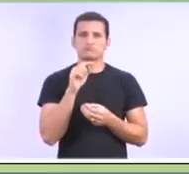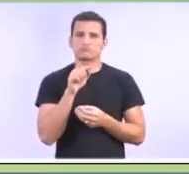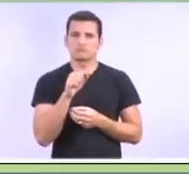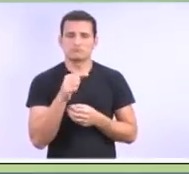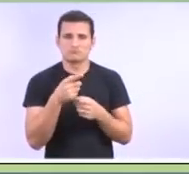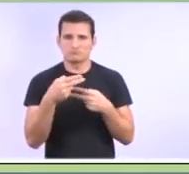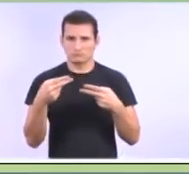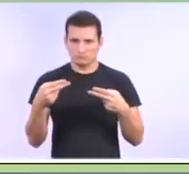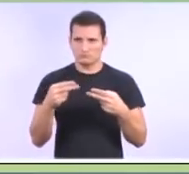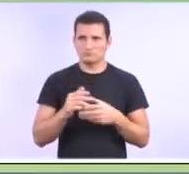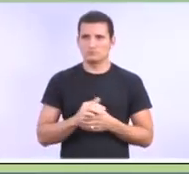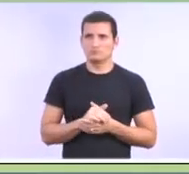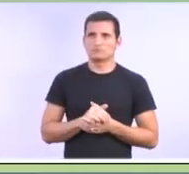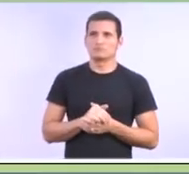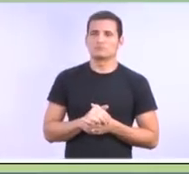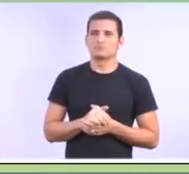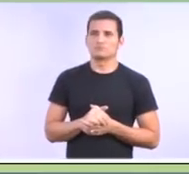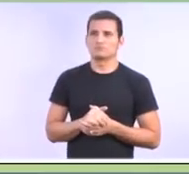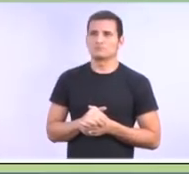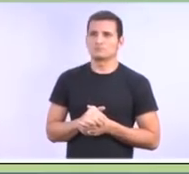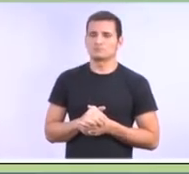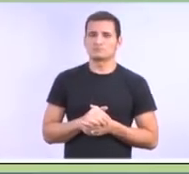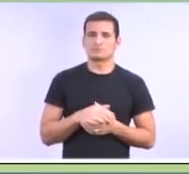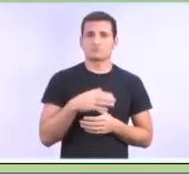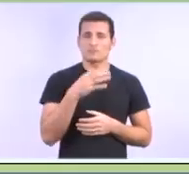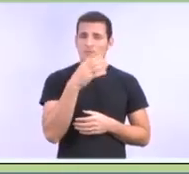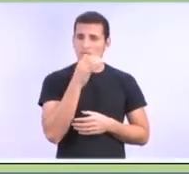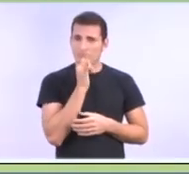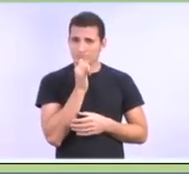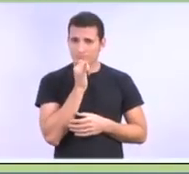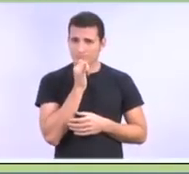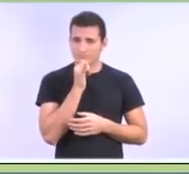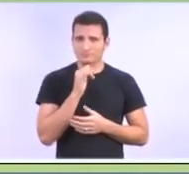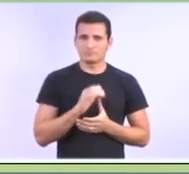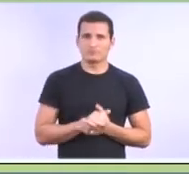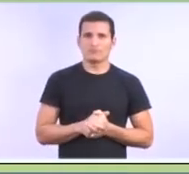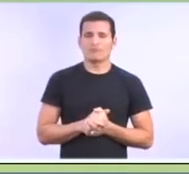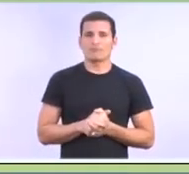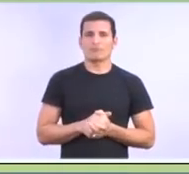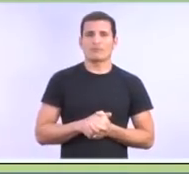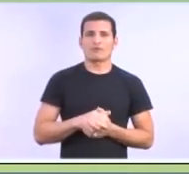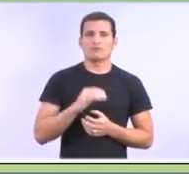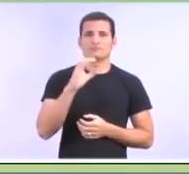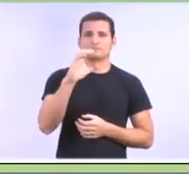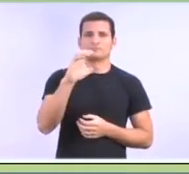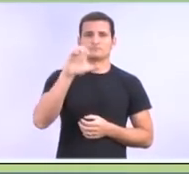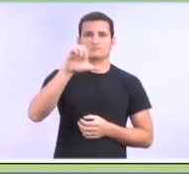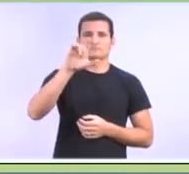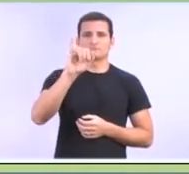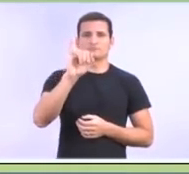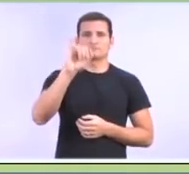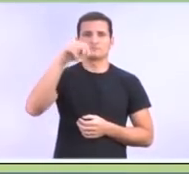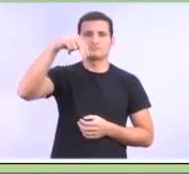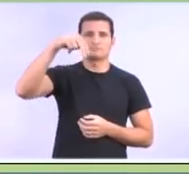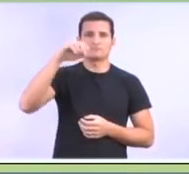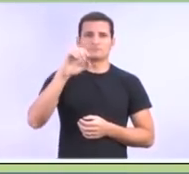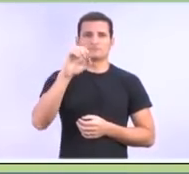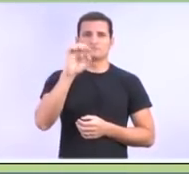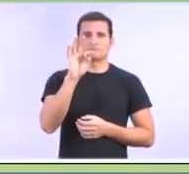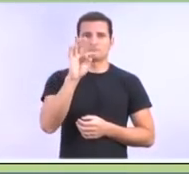né? Vamos pegar como exemplo um objeto cliente. Professor, que objeto cliente